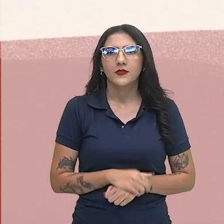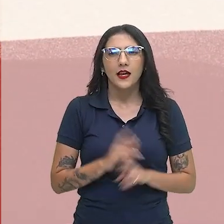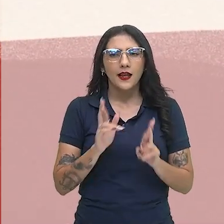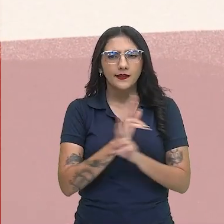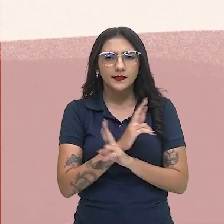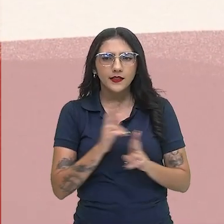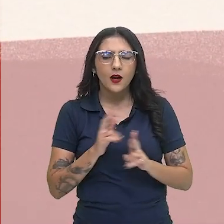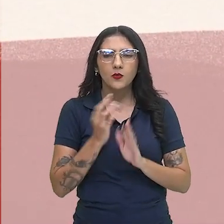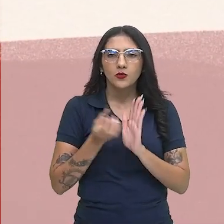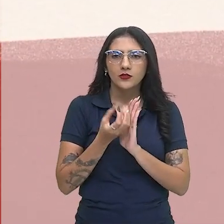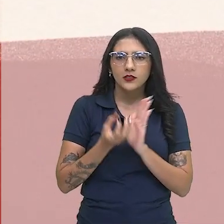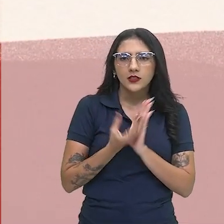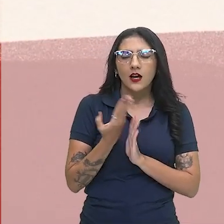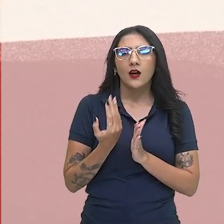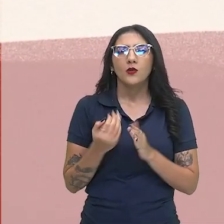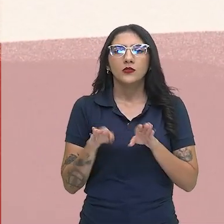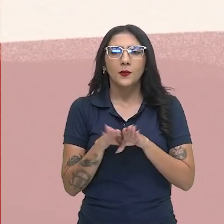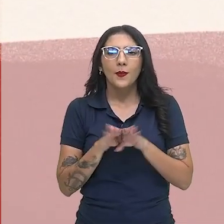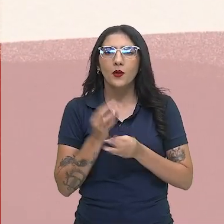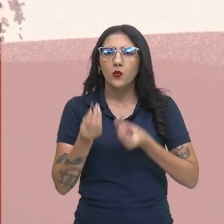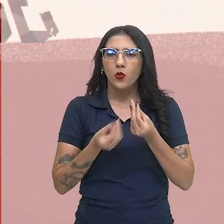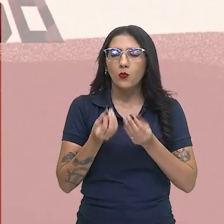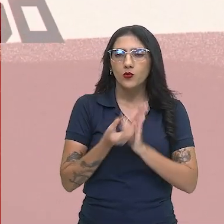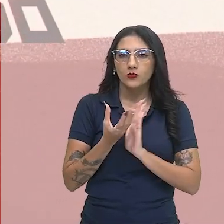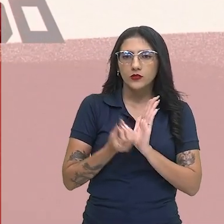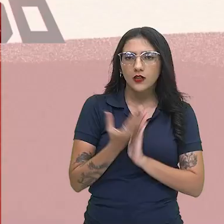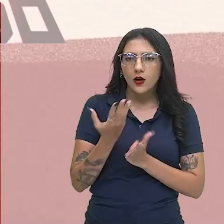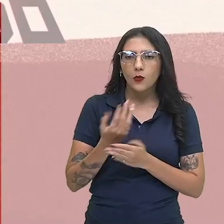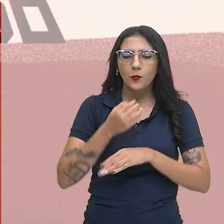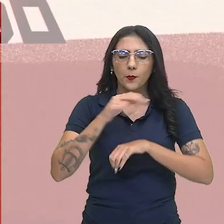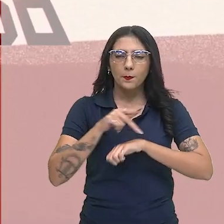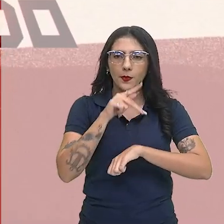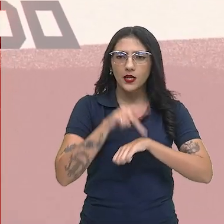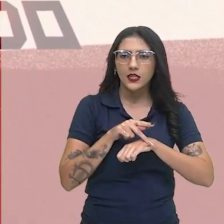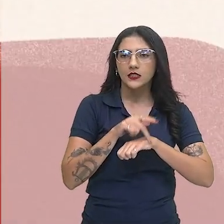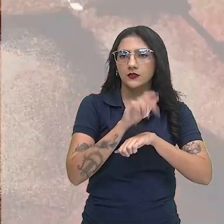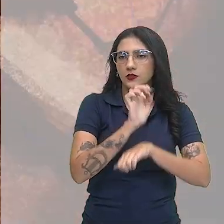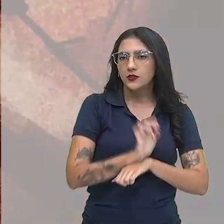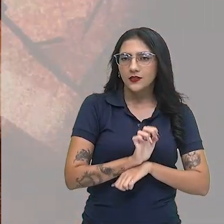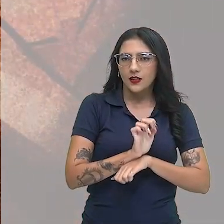produção, modo de produção, Estado,